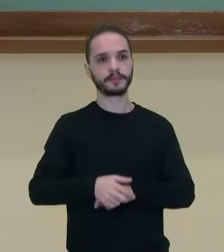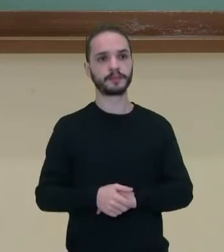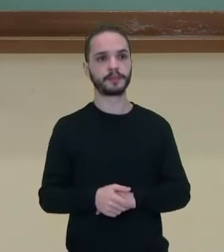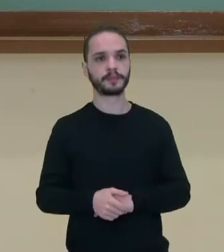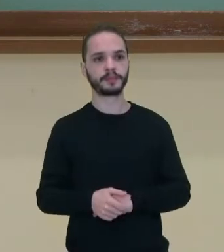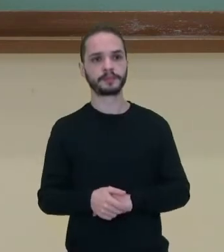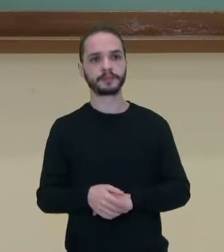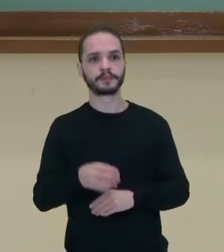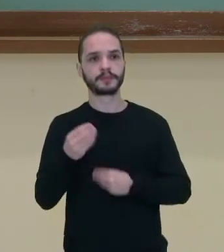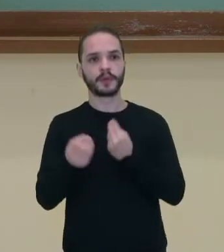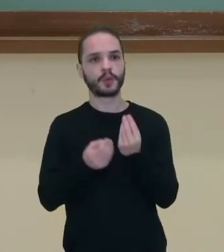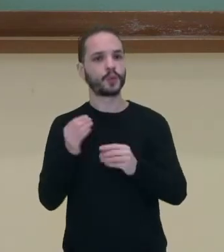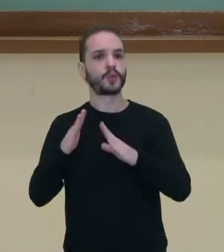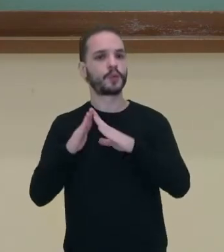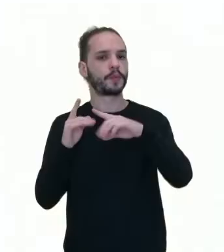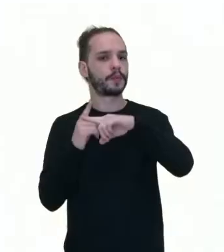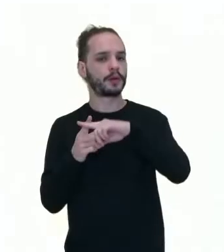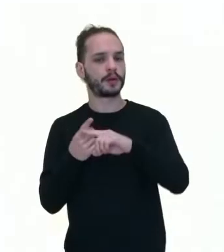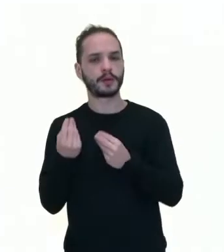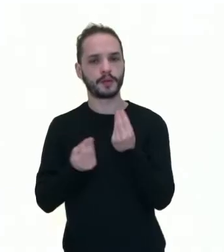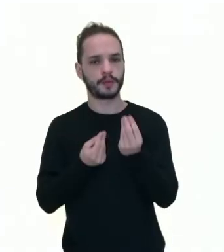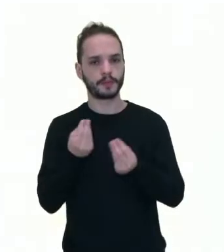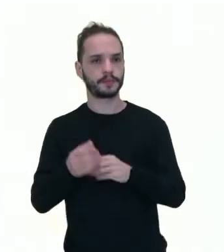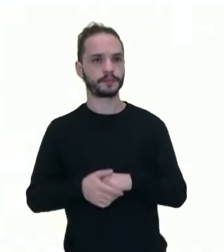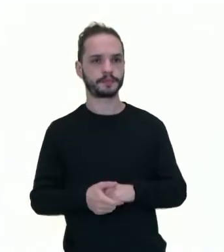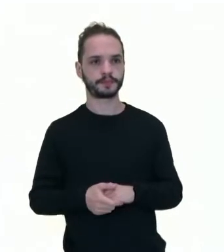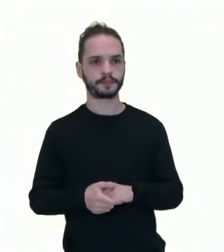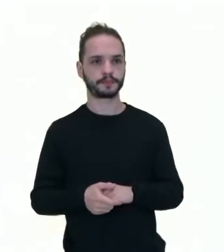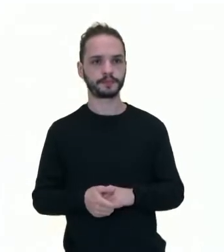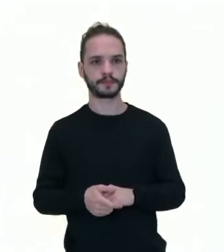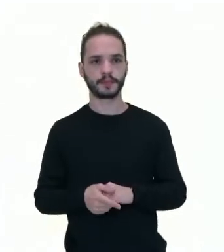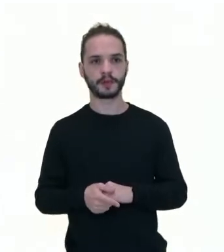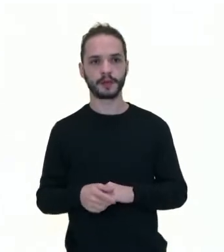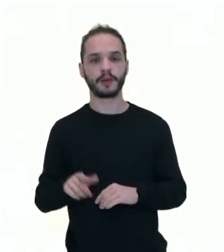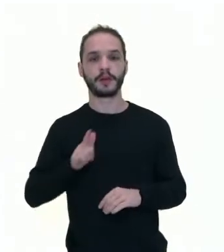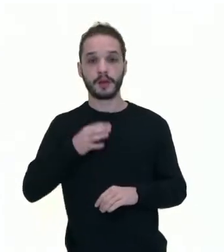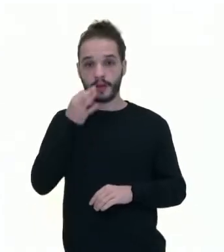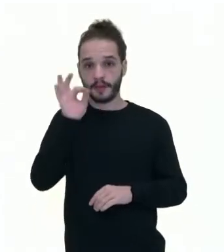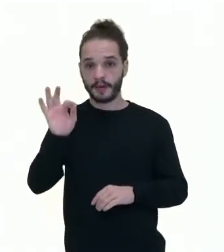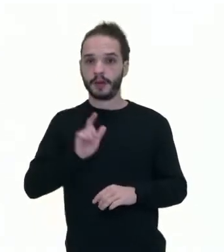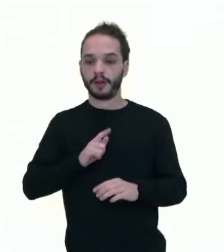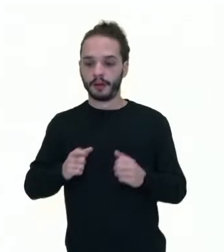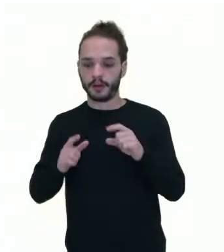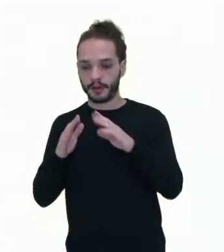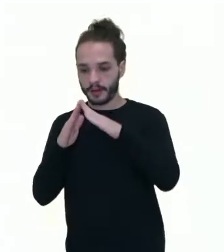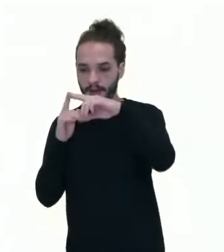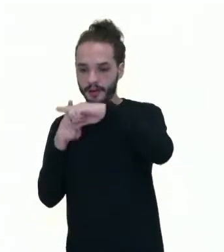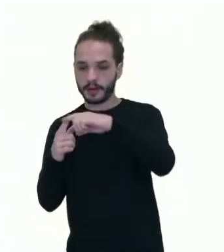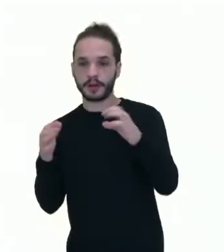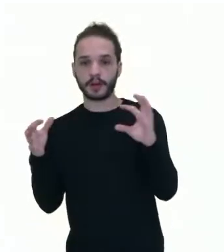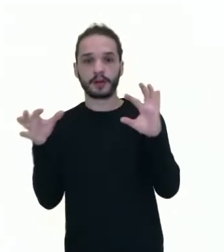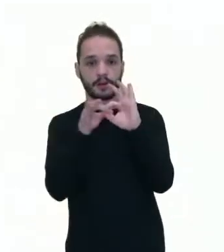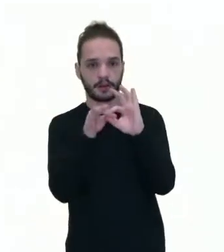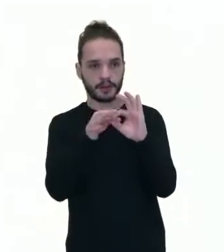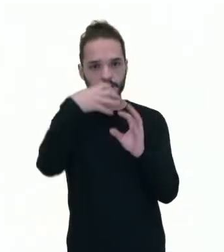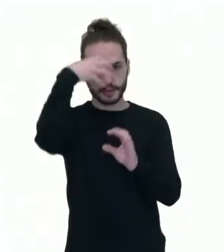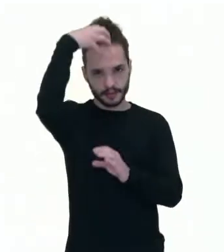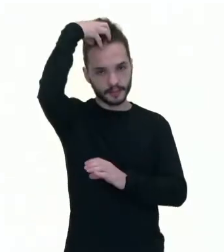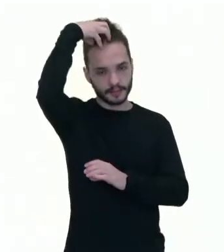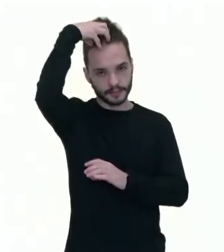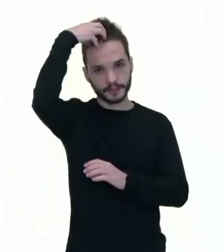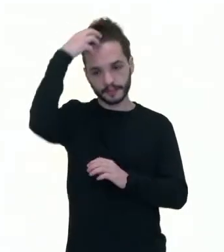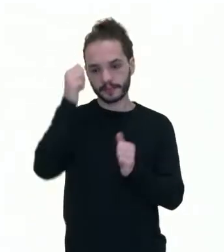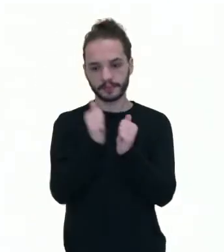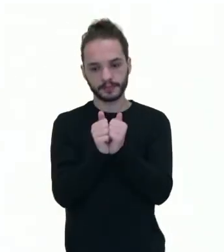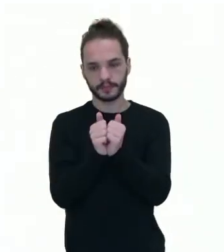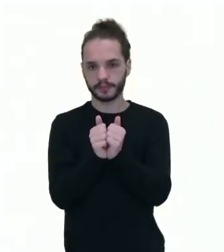gente, como que era o clero? Na França, a Igreja Católica ela era totalmente aliada à monarquia. Então, o poder, ele era ali muito